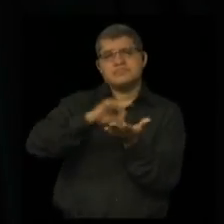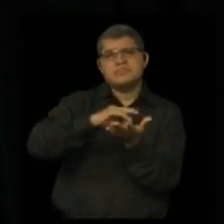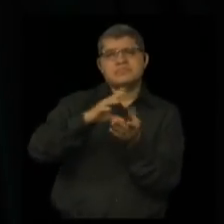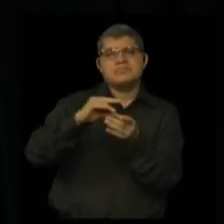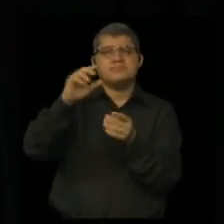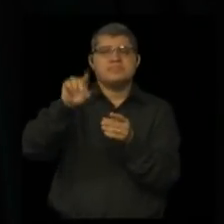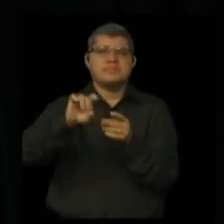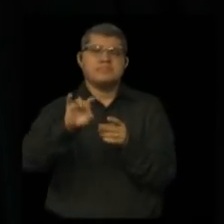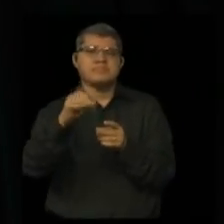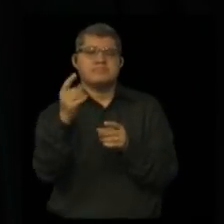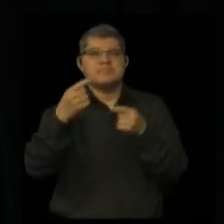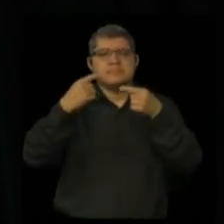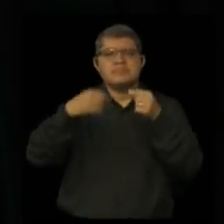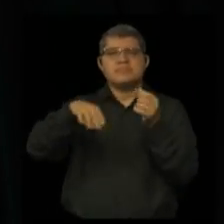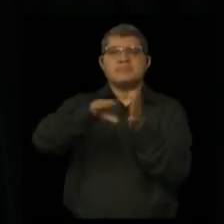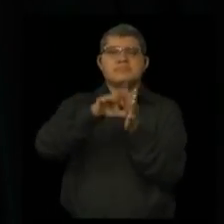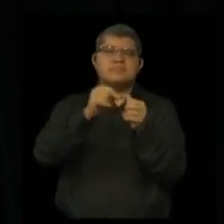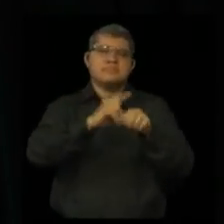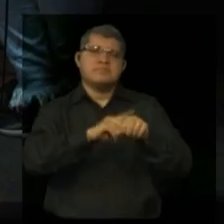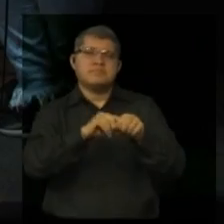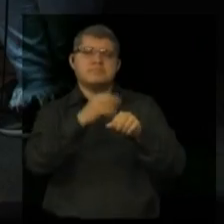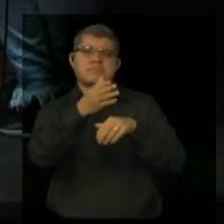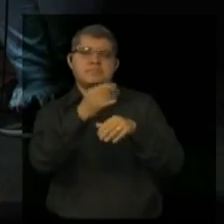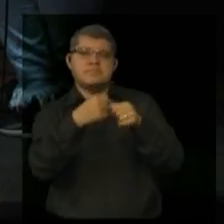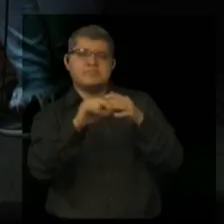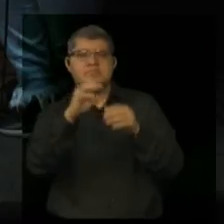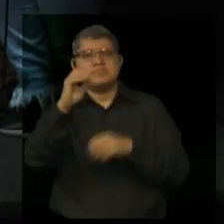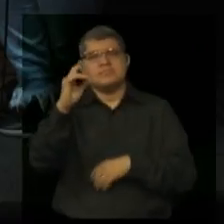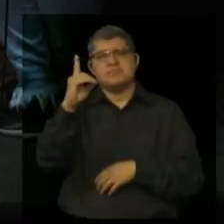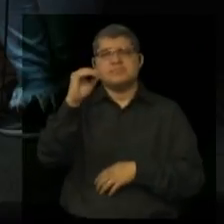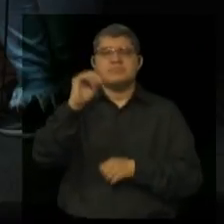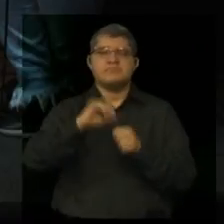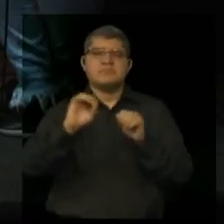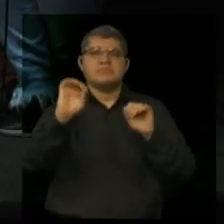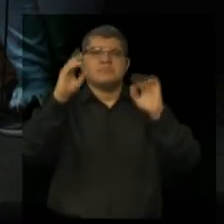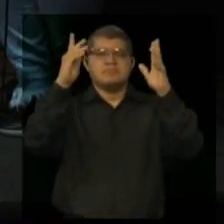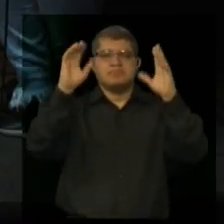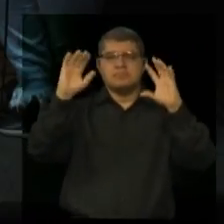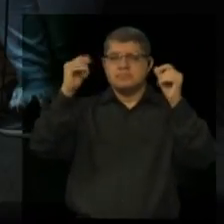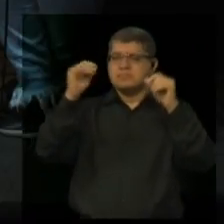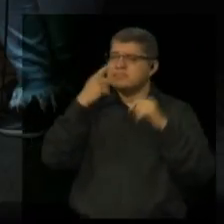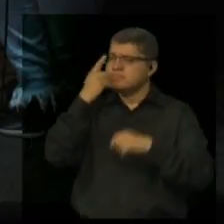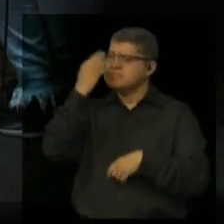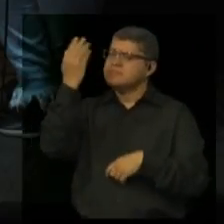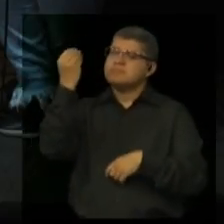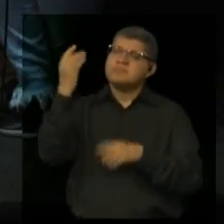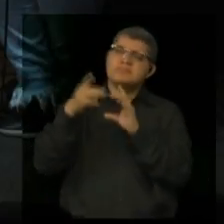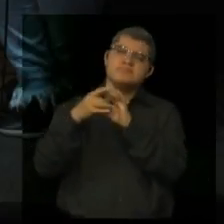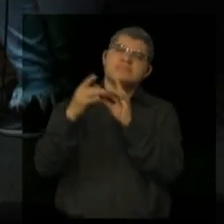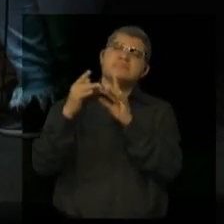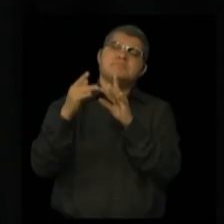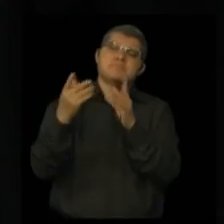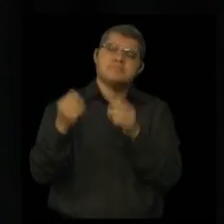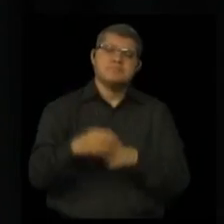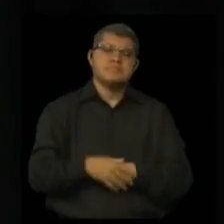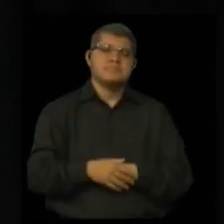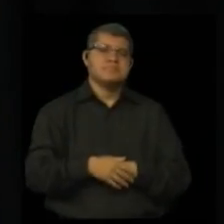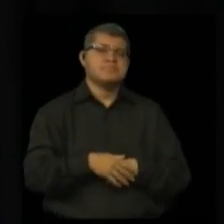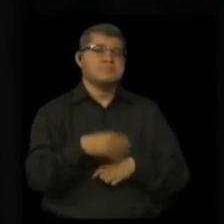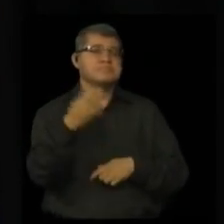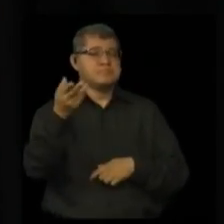os músicos para poder chegar a esse momento de estar com esse CD, fazendo shows. Me fale da importância dessas parcerias. Além